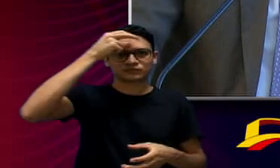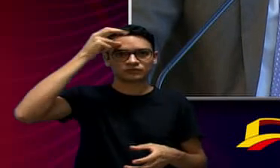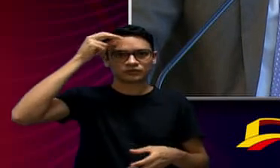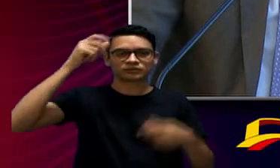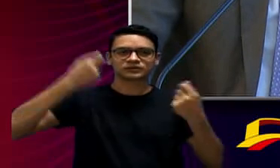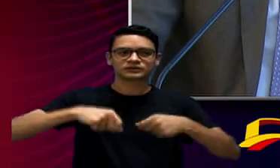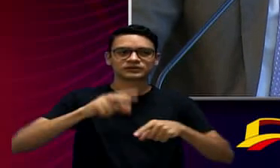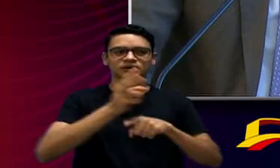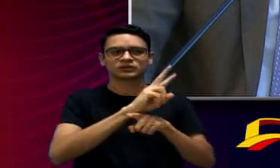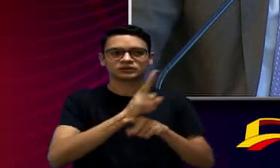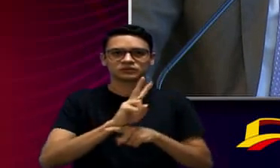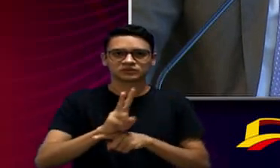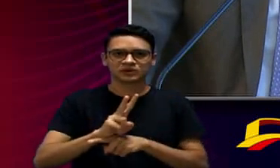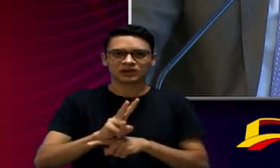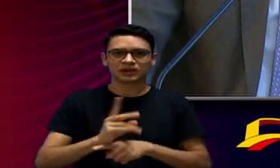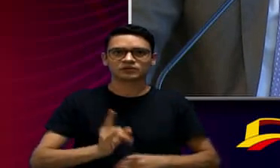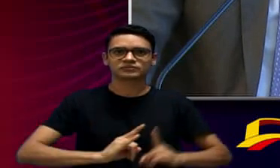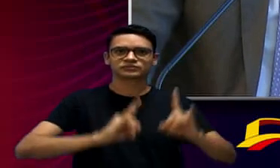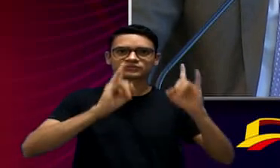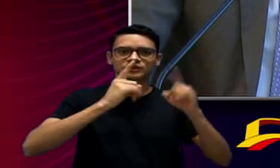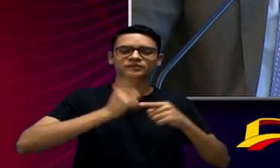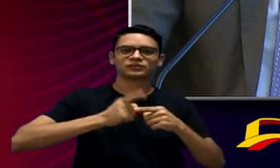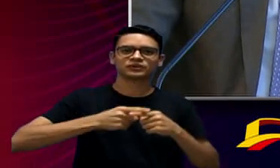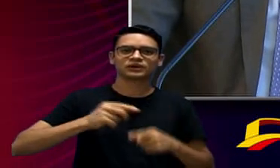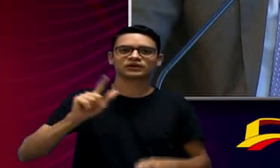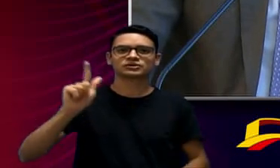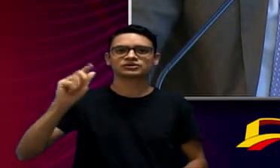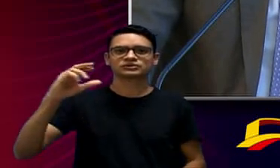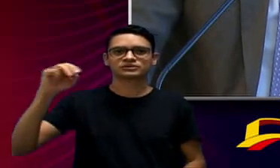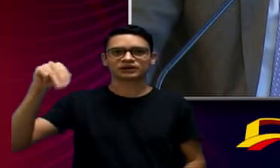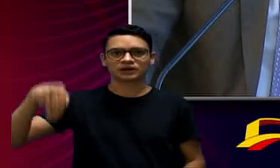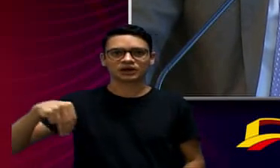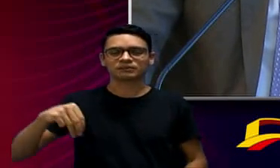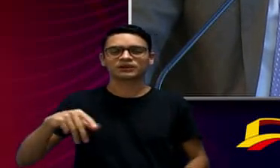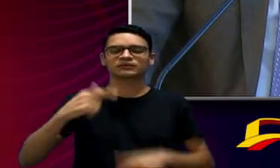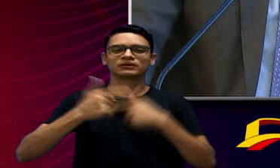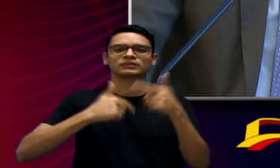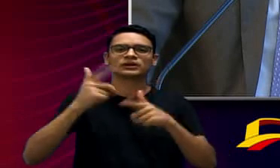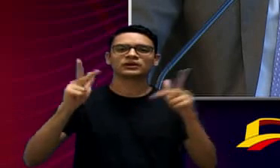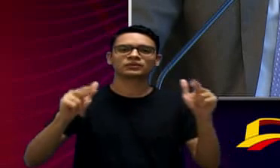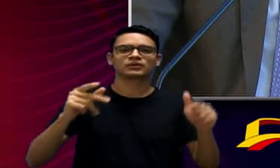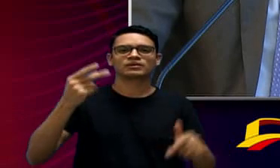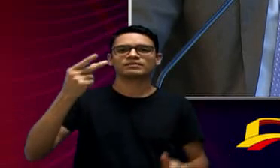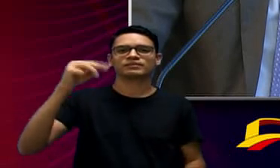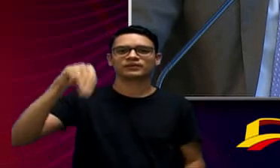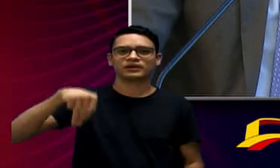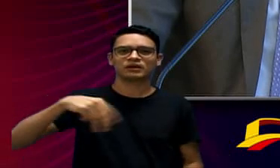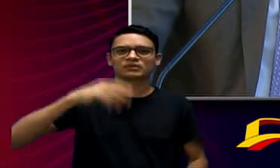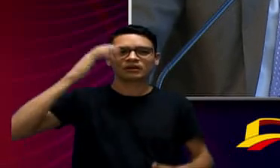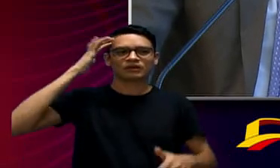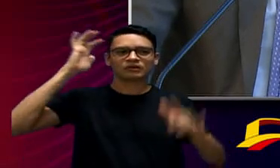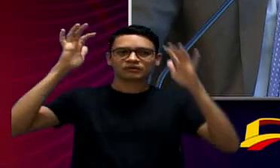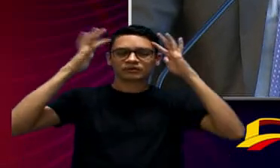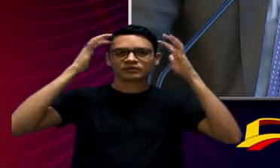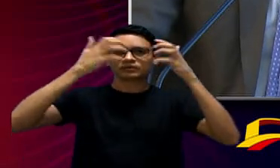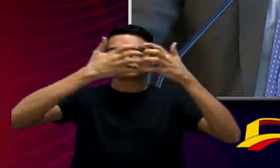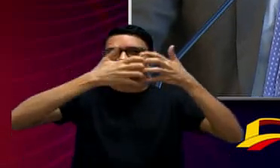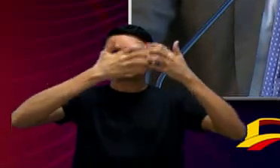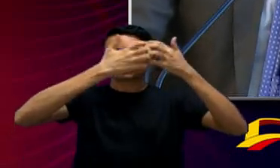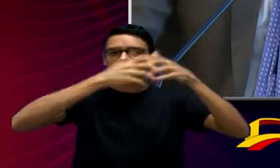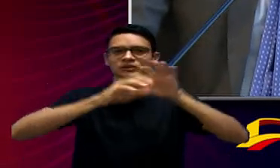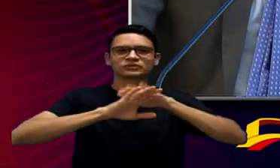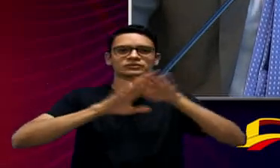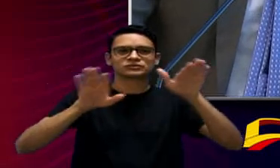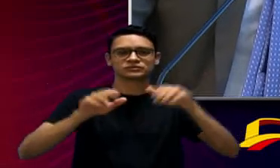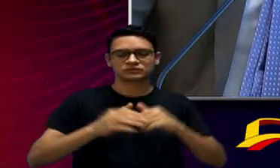ainda zeladores para os próprios públicos, porque a Guarda Municipal está fazendo o papel da Polícia Militar. Esse é o meu raciocínio. Então, mas a gente está com a baixa